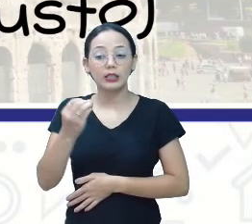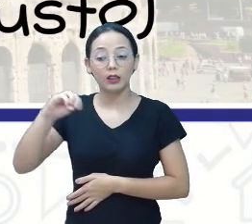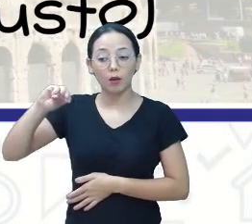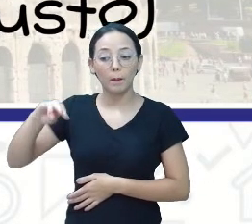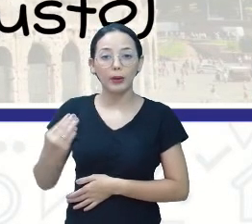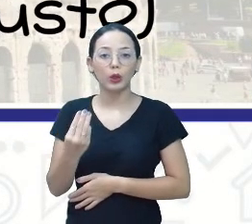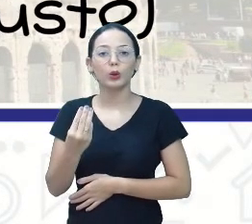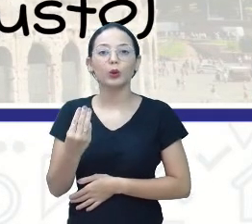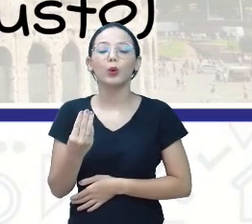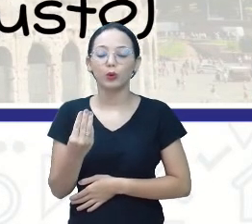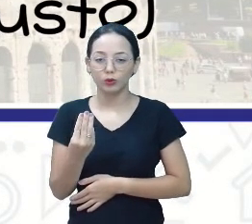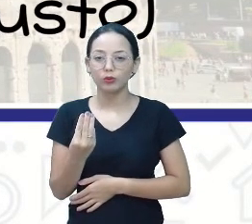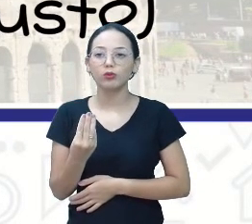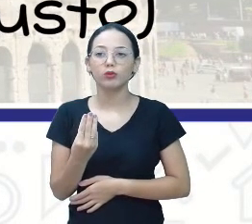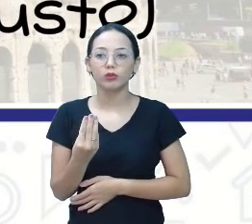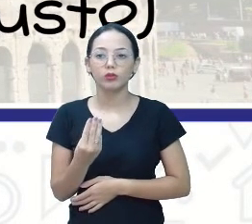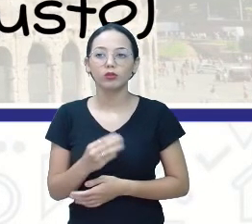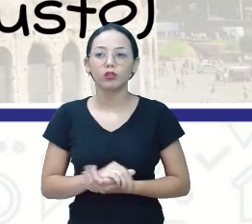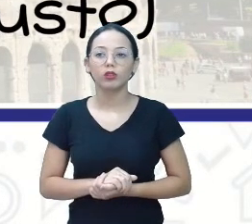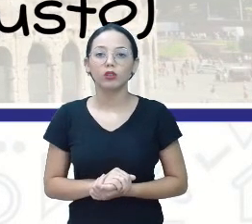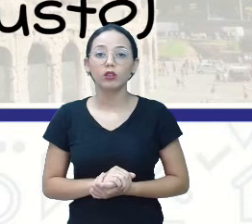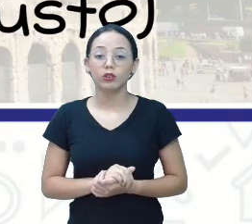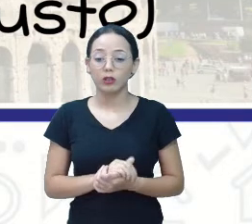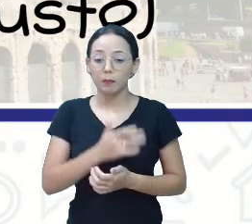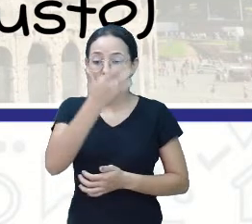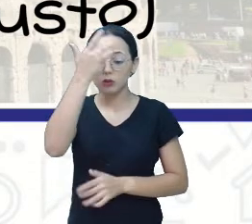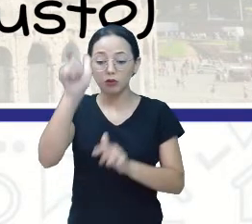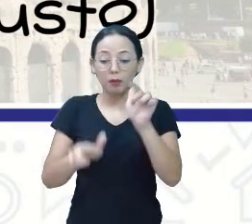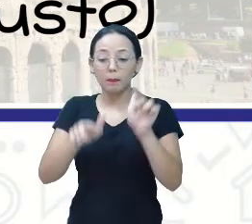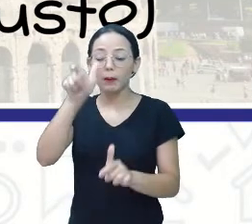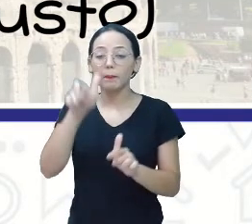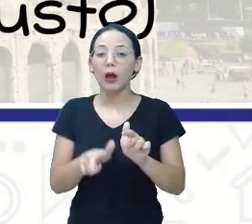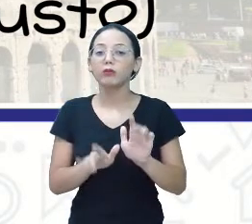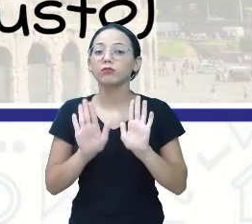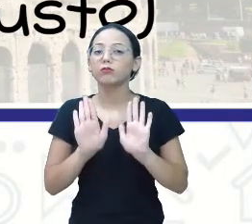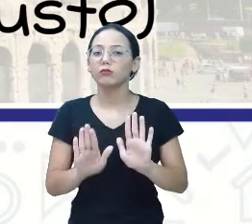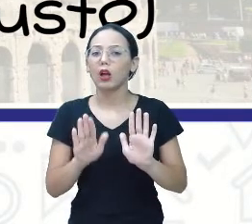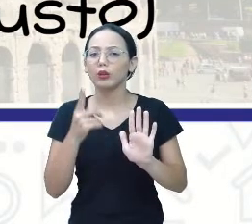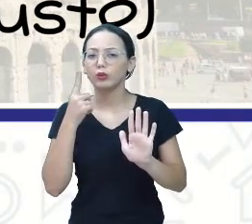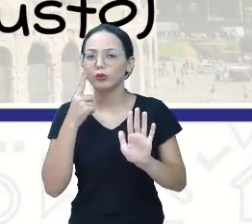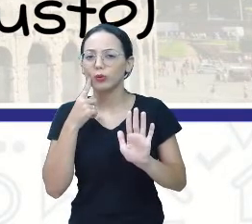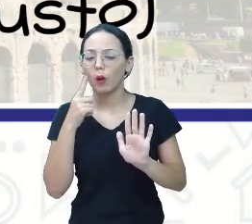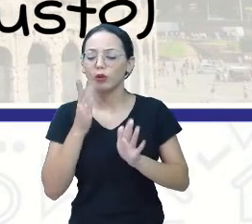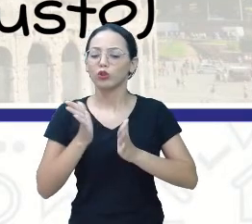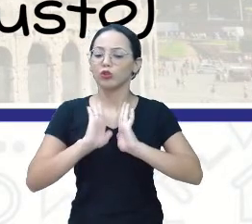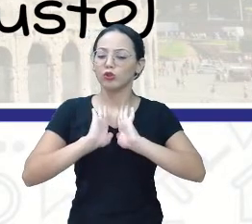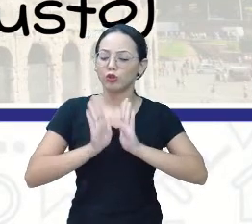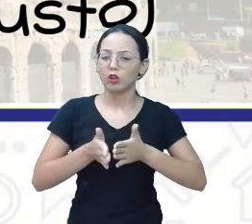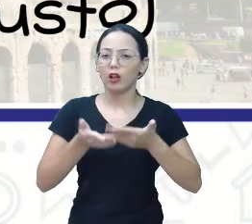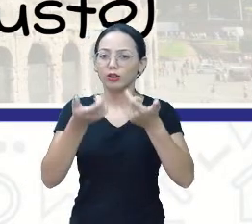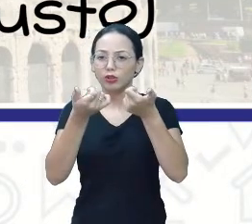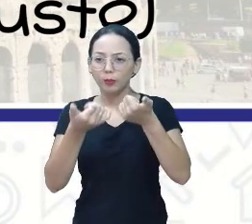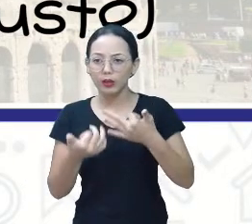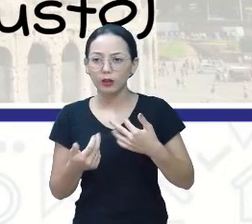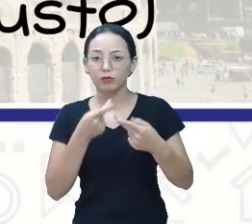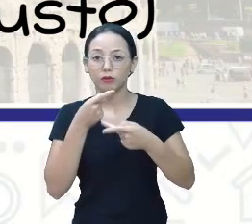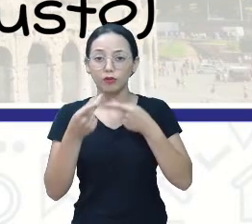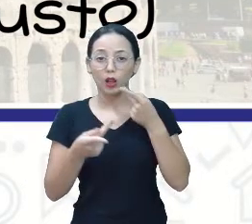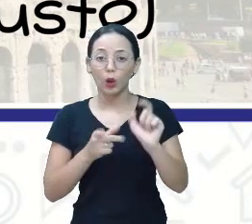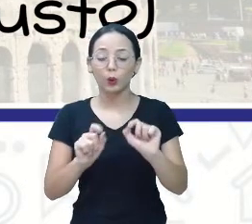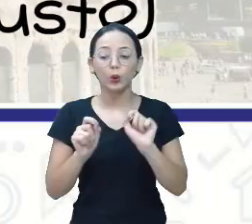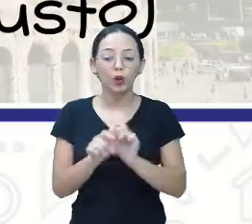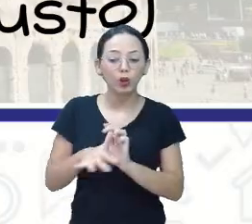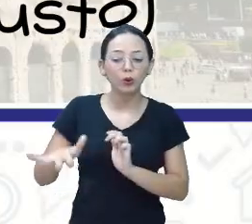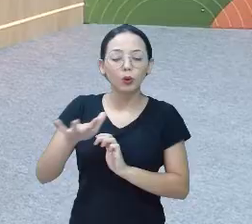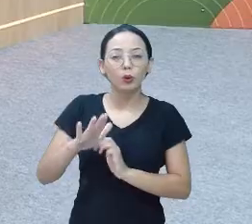né, de habitantes. Só que tem um detalhe, vejam, a gente falou aqui que o Império Romano